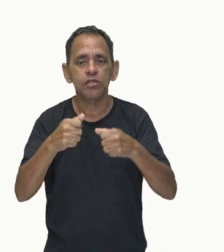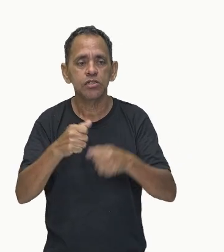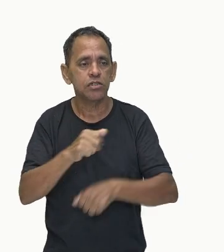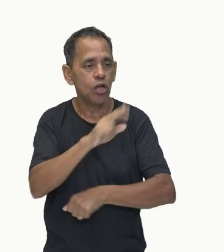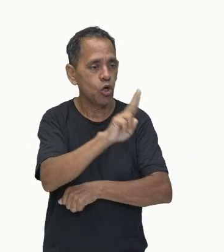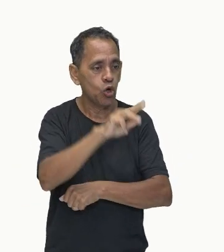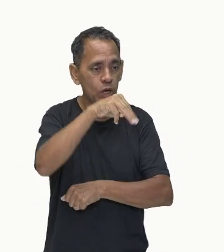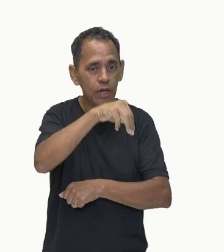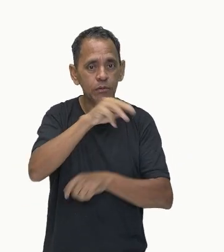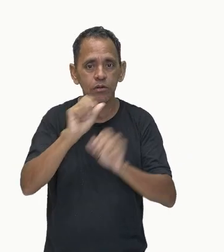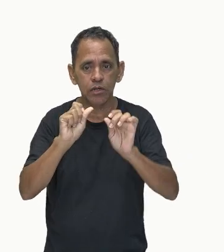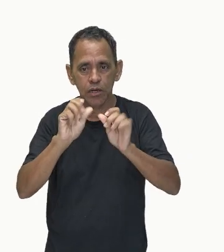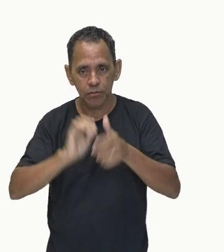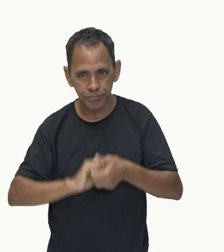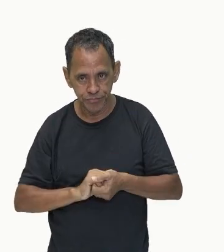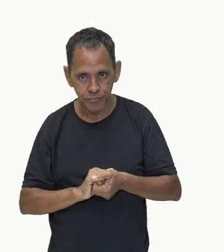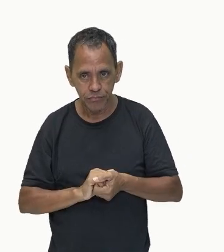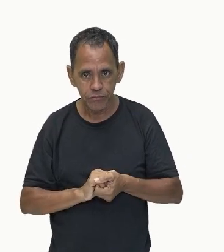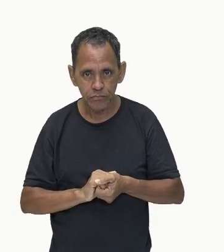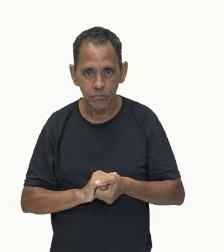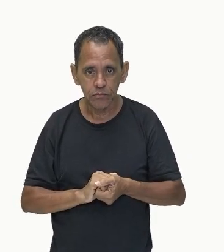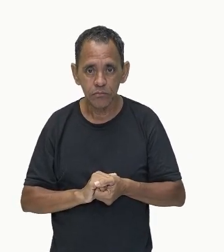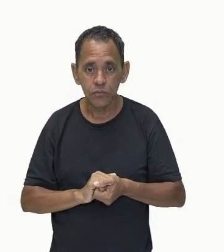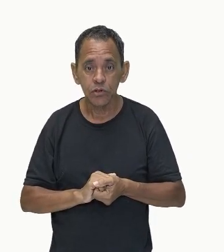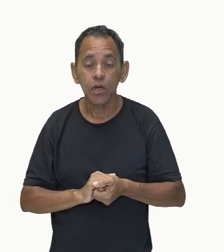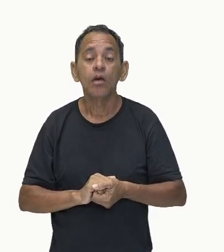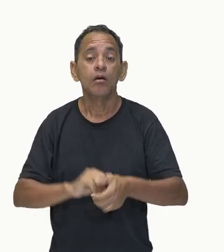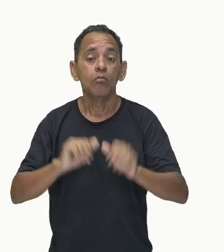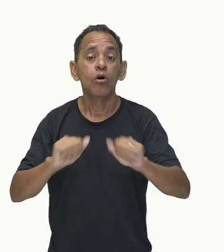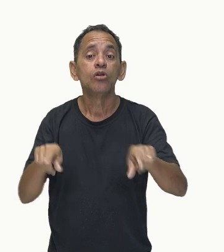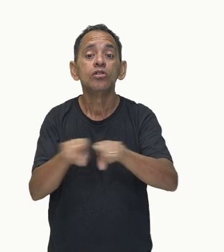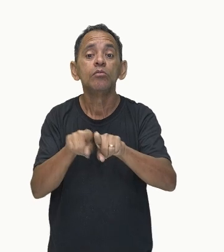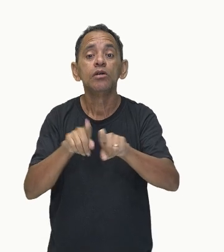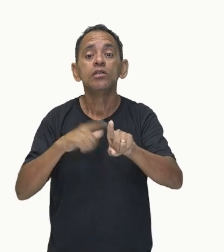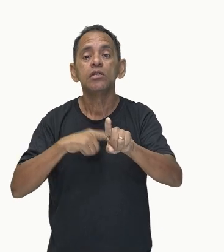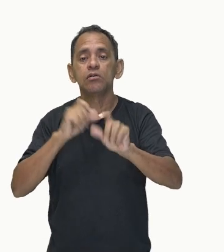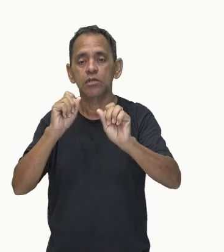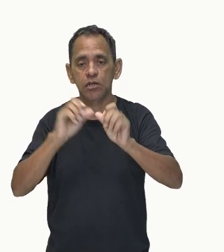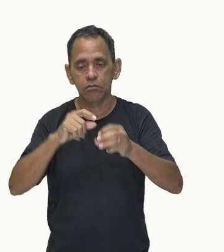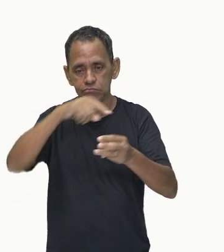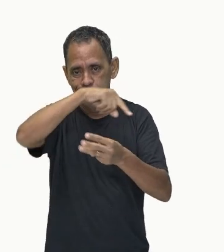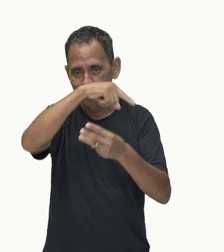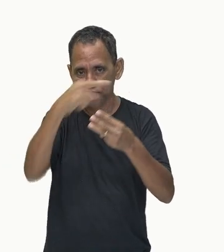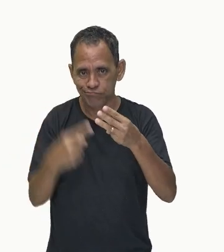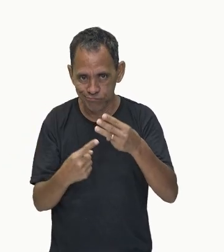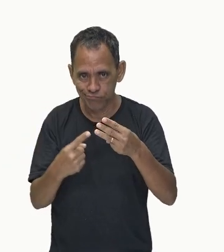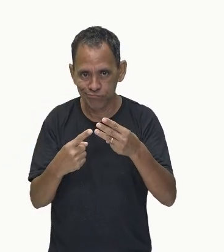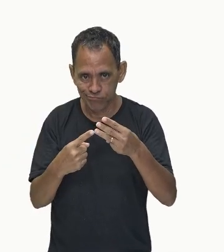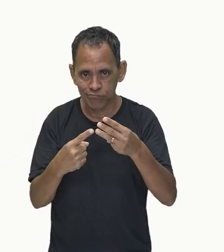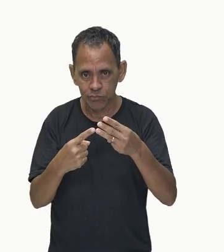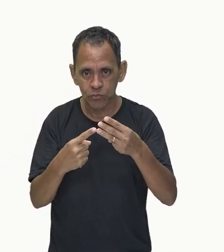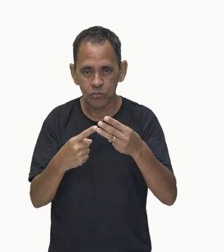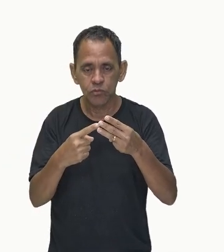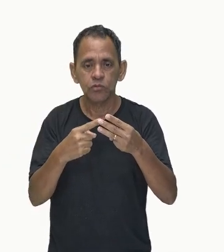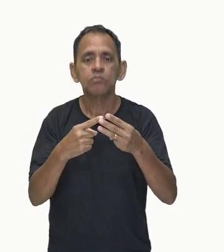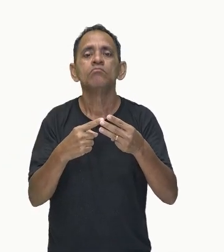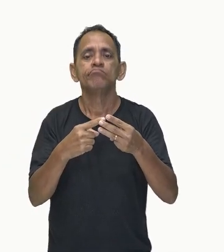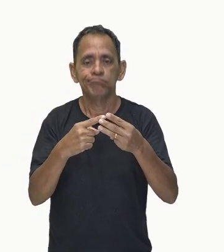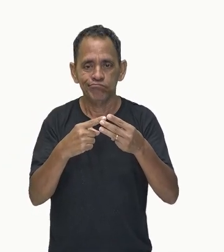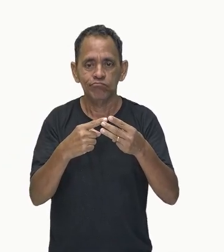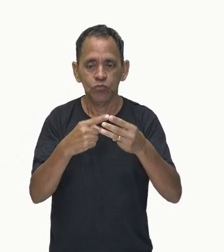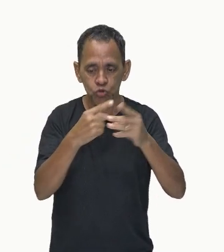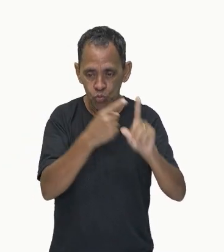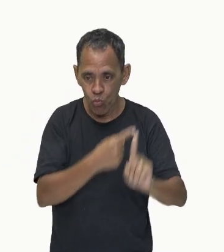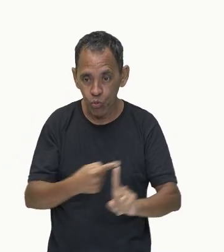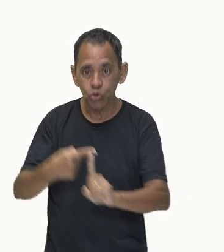medida. Agora eu posso ter três situações. Eu posso ter trabalho positivo, que a gente chama também de